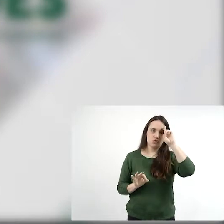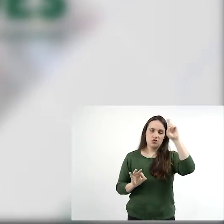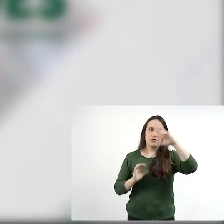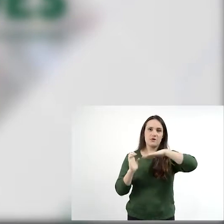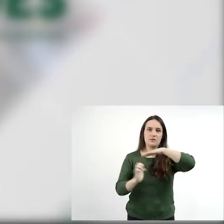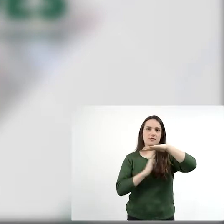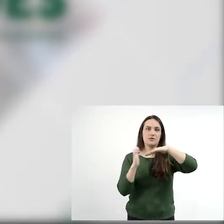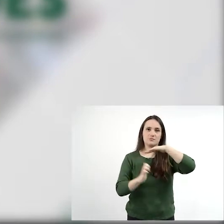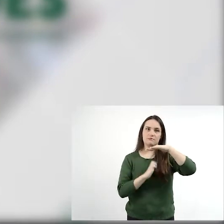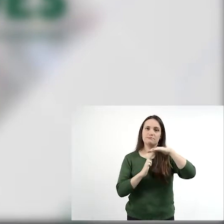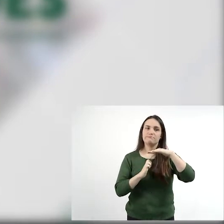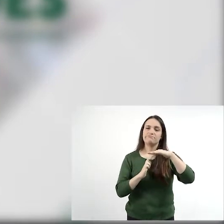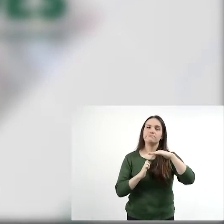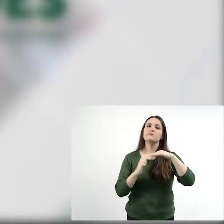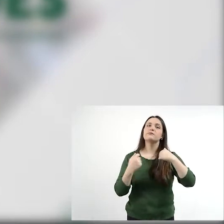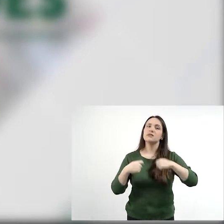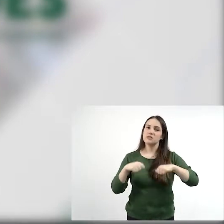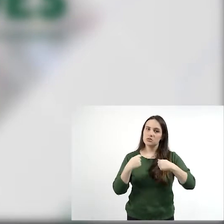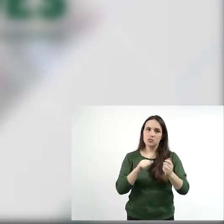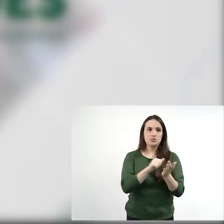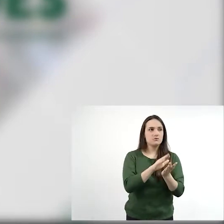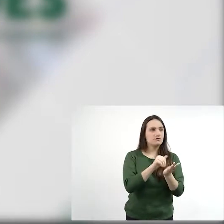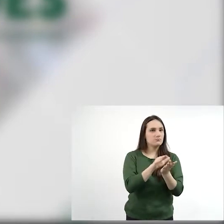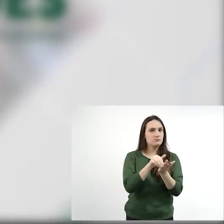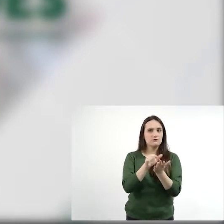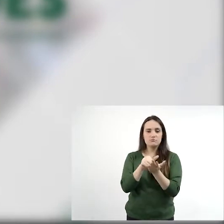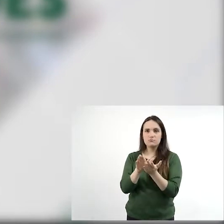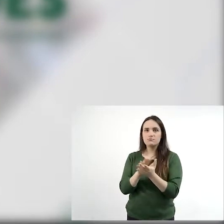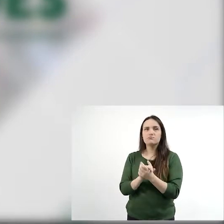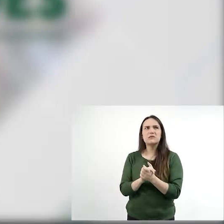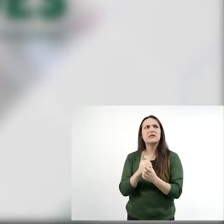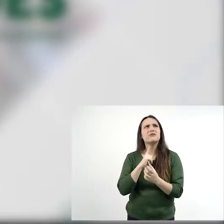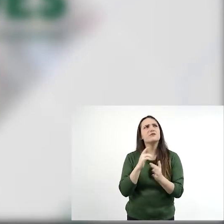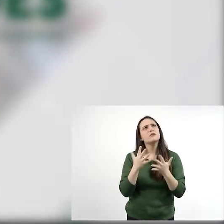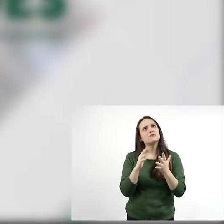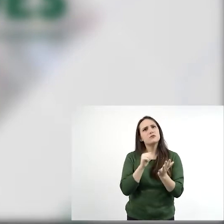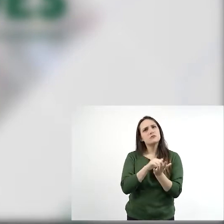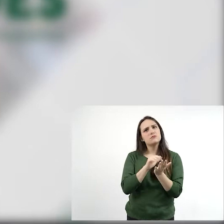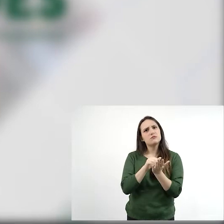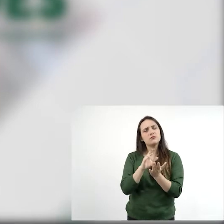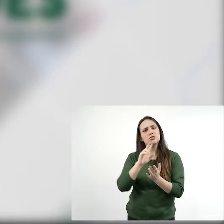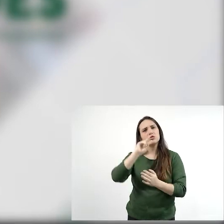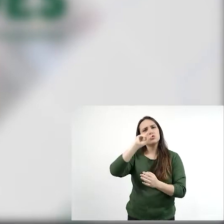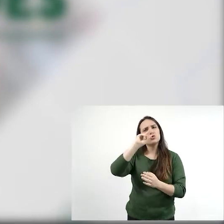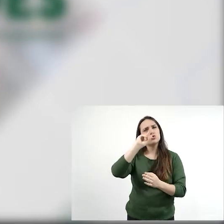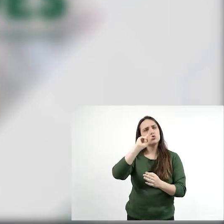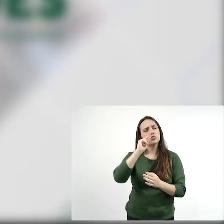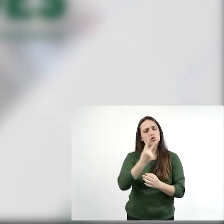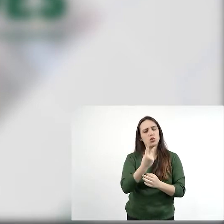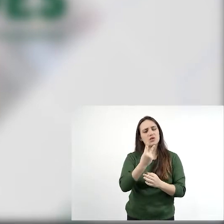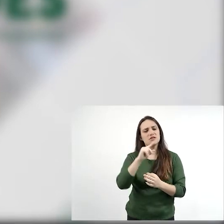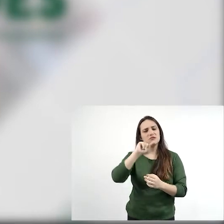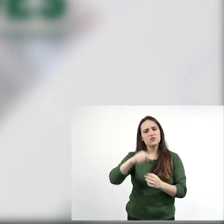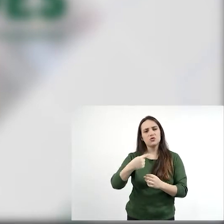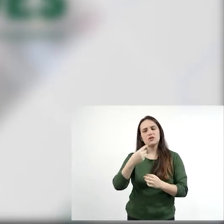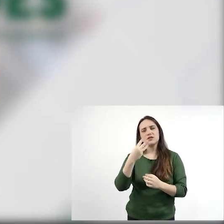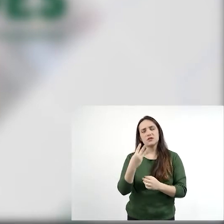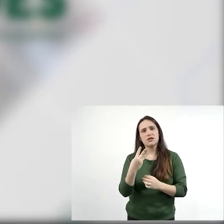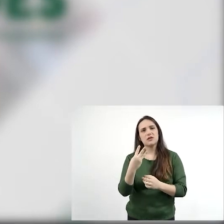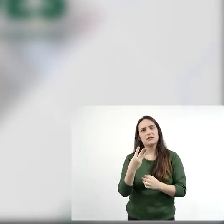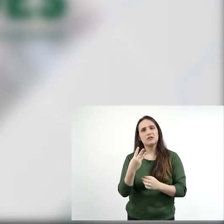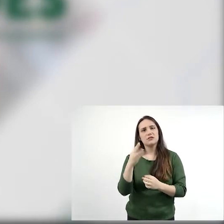estado precisaram demitir. A média de demissão foi em torno de 2,3 pessoas.